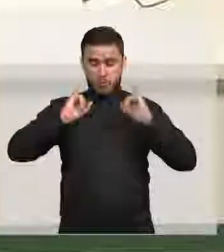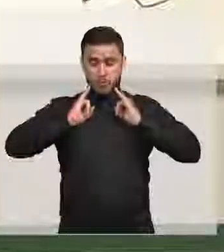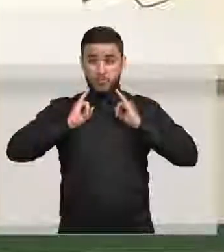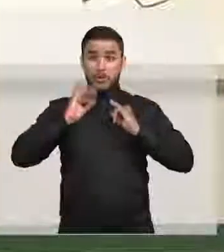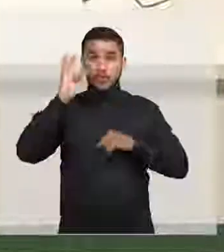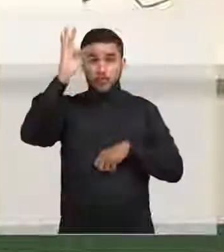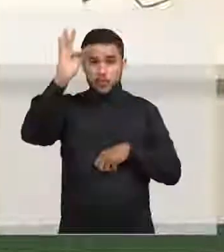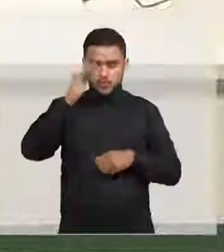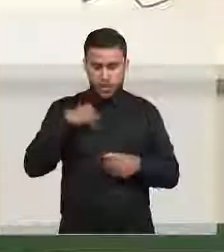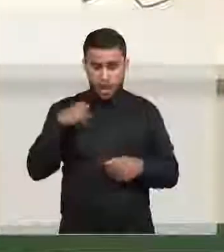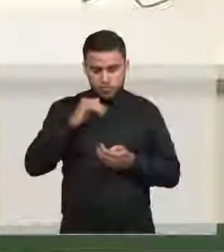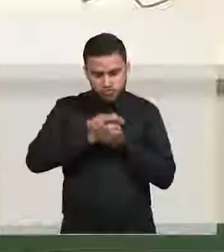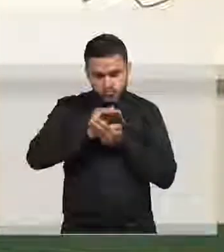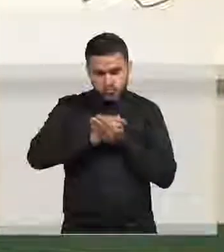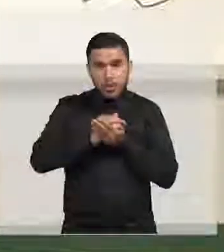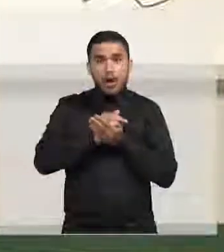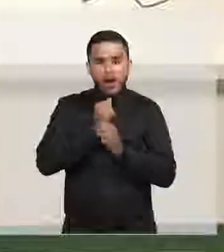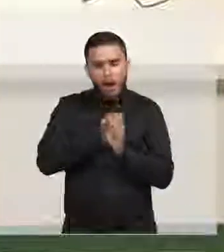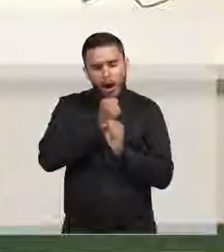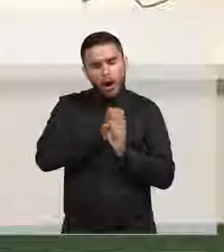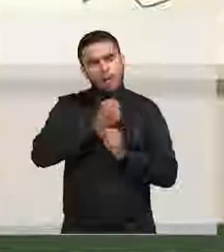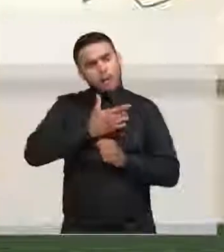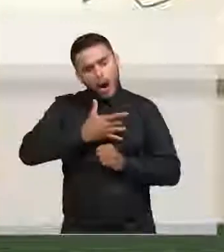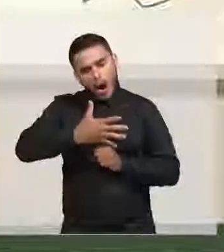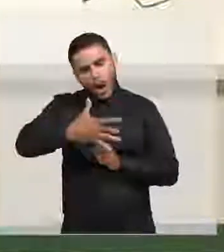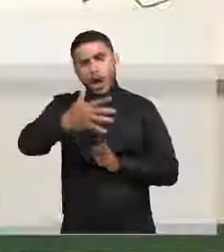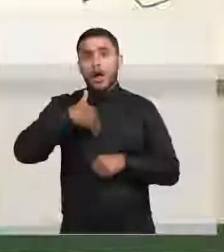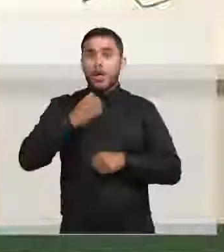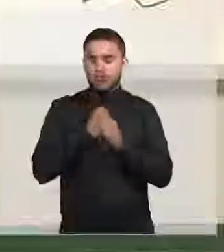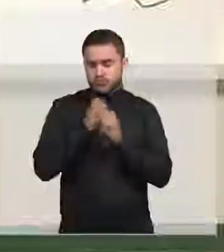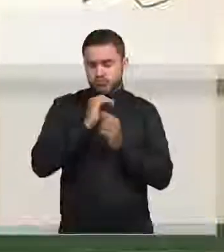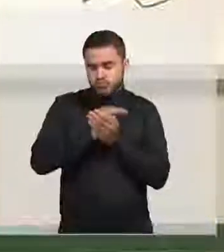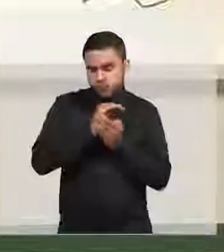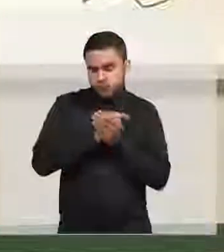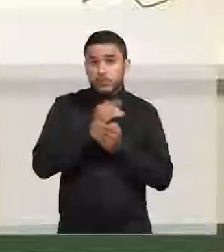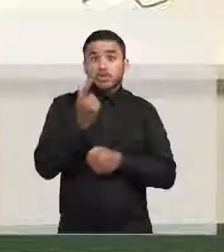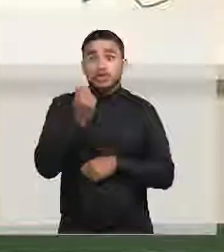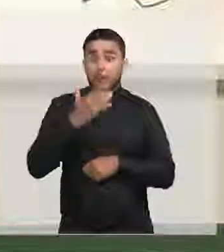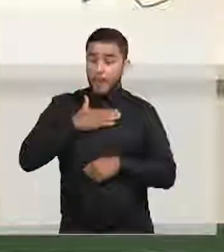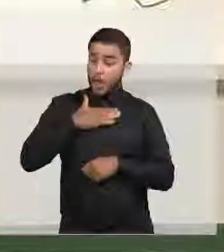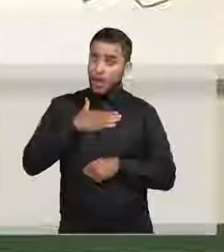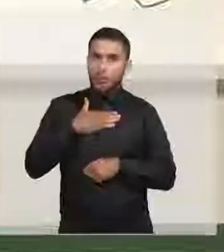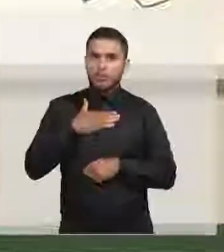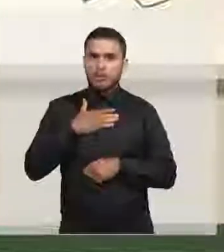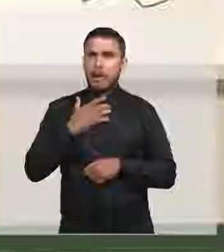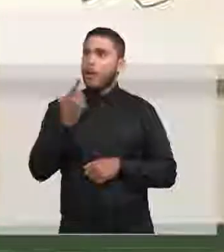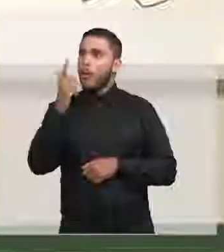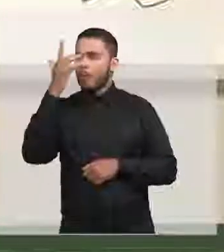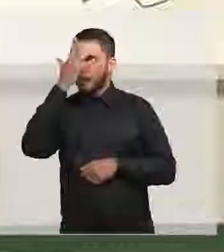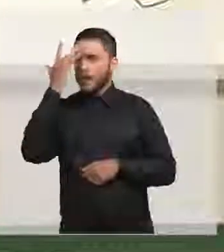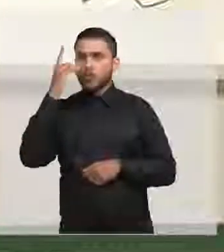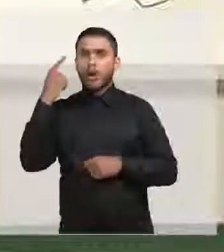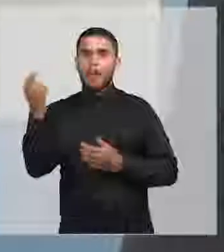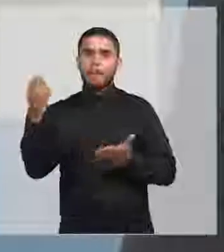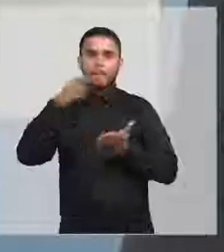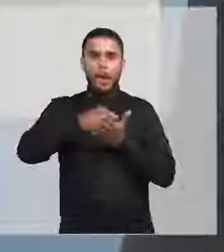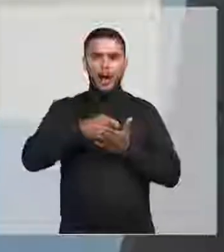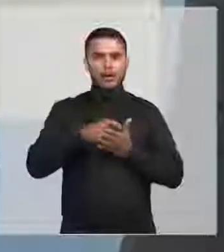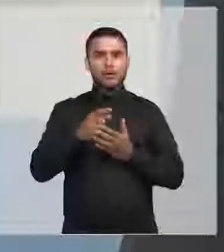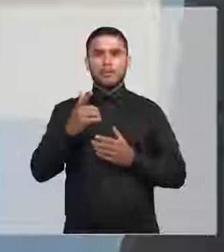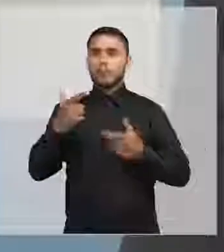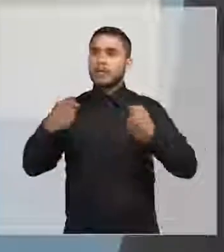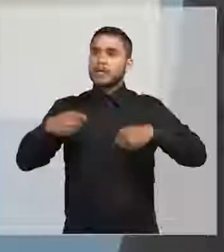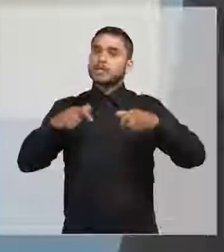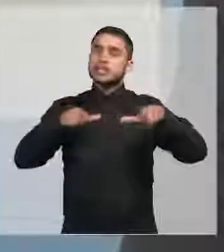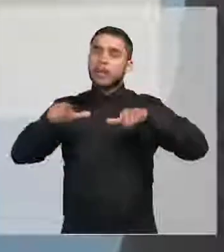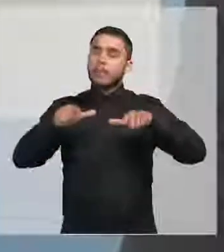diferente é o que você falou no início. A história do Estado mínimo, a história da gente preparar o país para o mercado. O que é que discorda